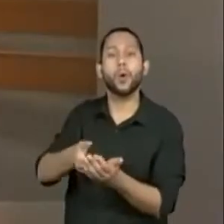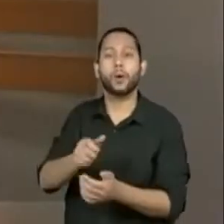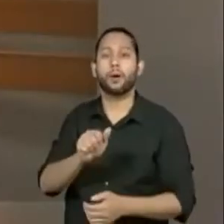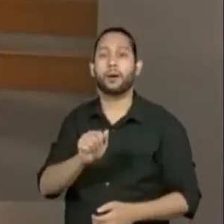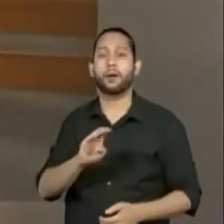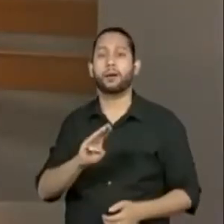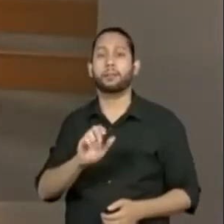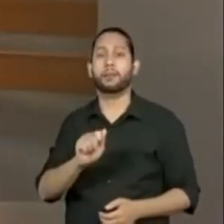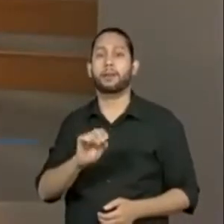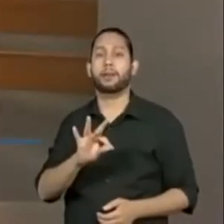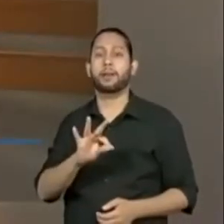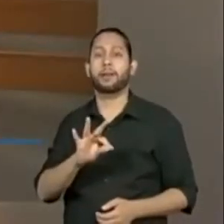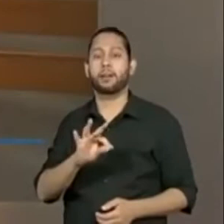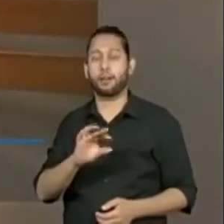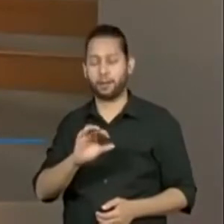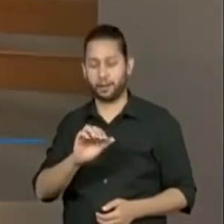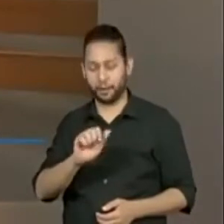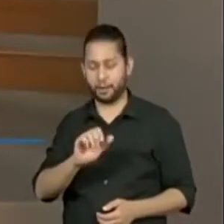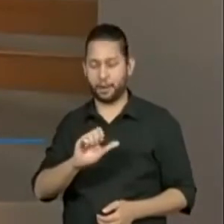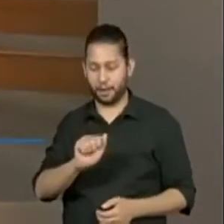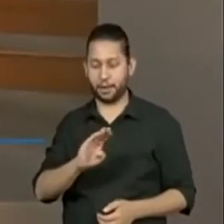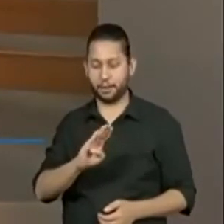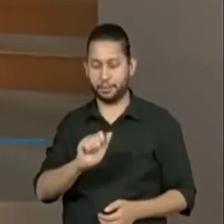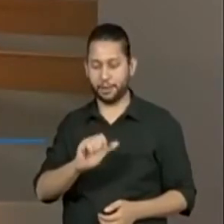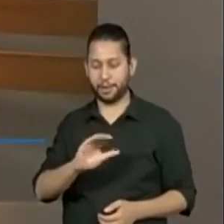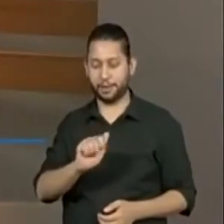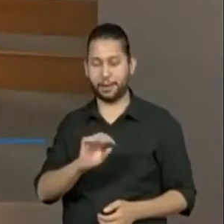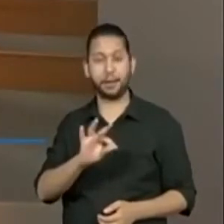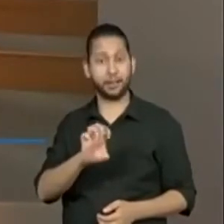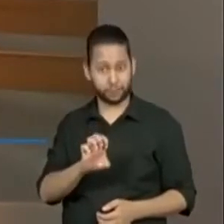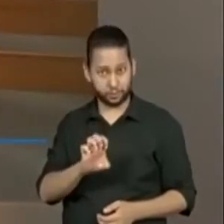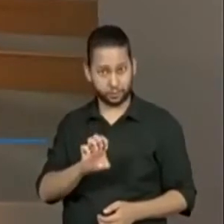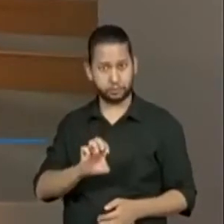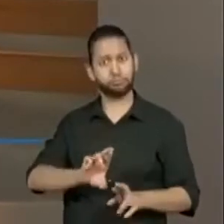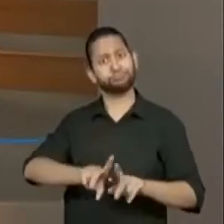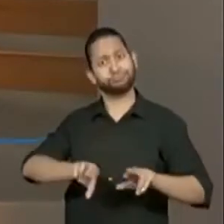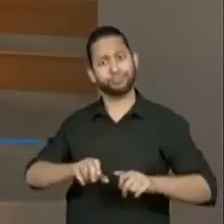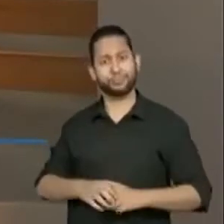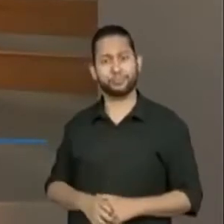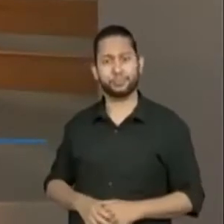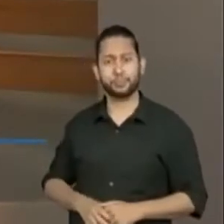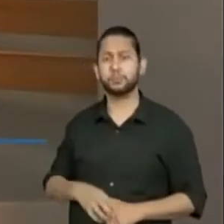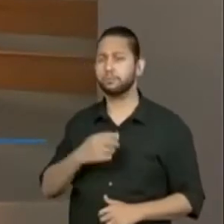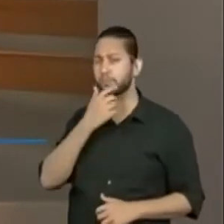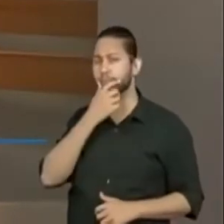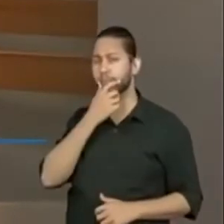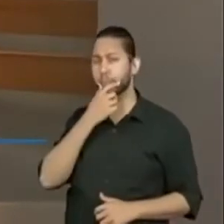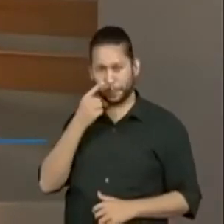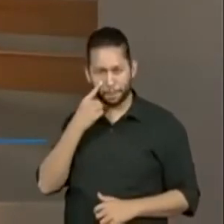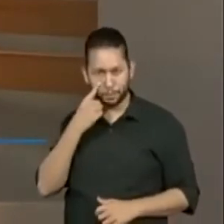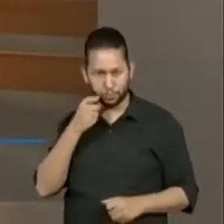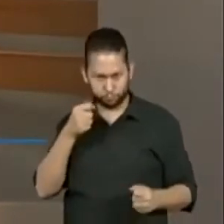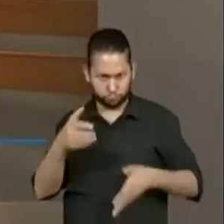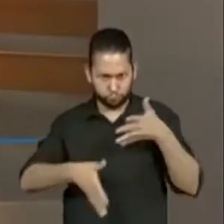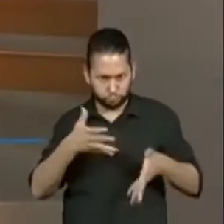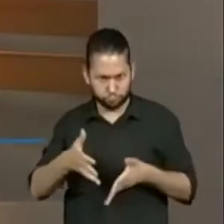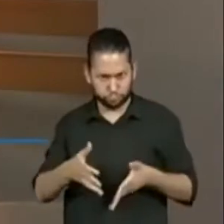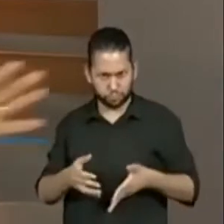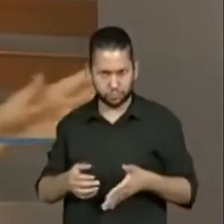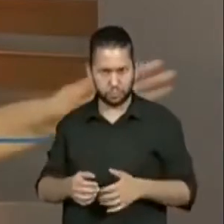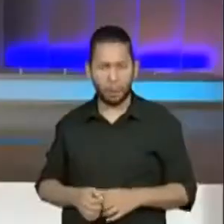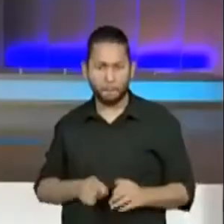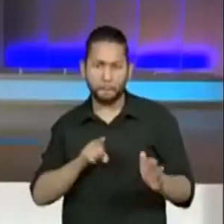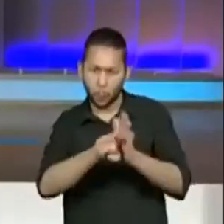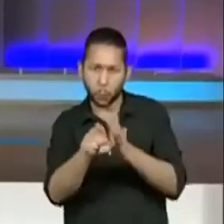ler certo algumas frases tem uma pergunta nessas frases tem alguma pergunta nessas frases e aí